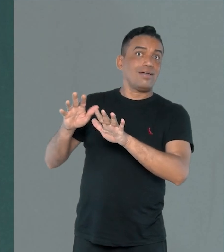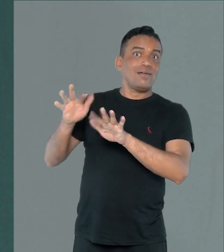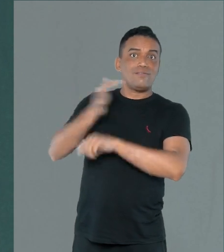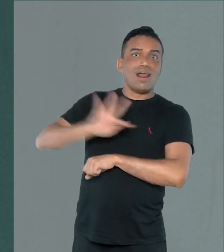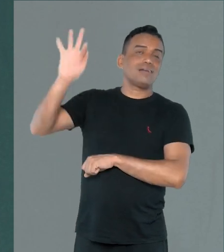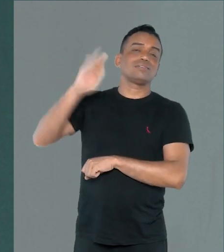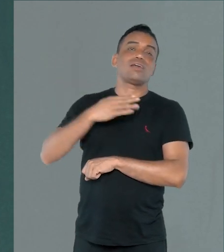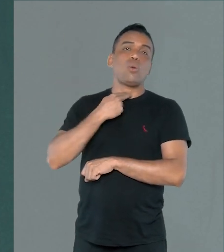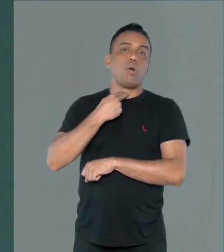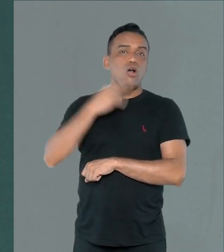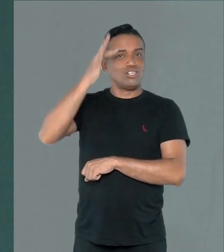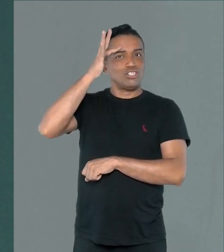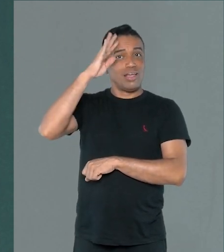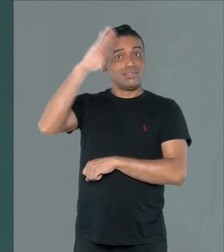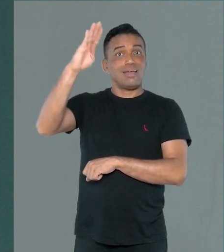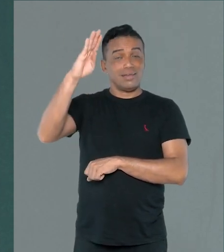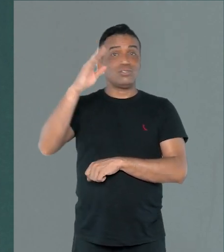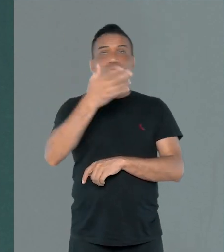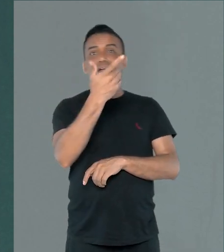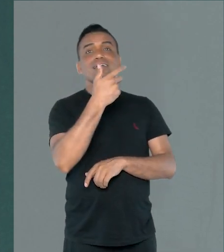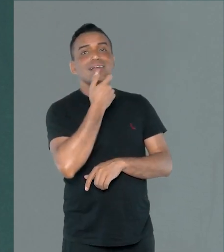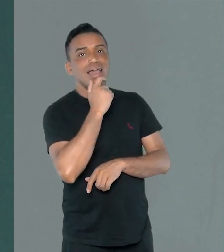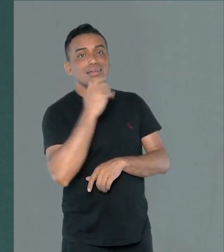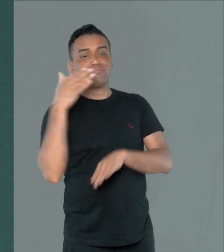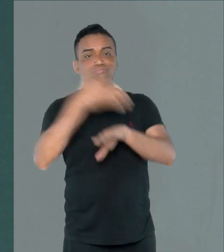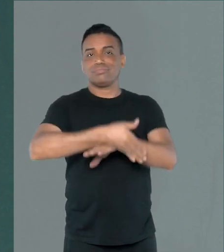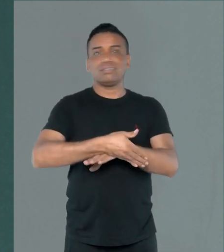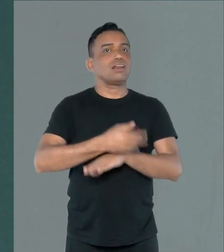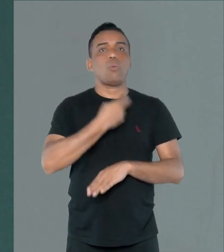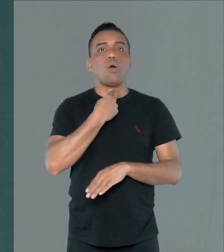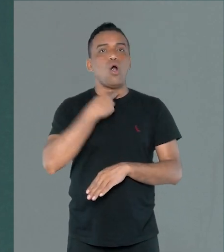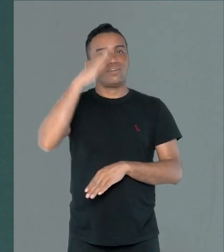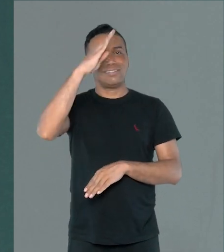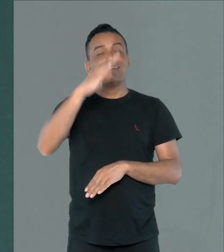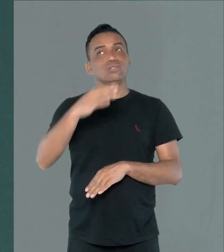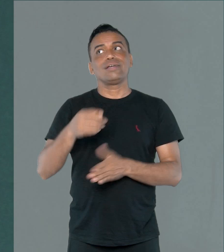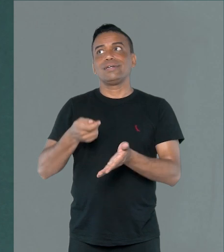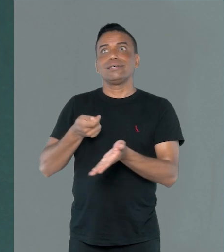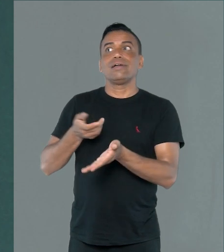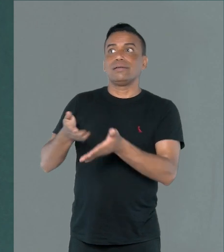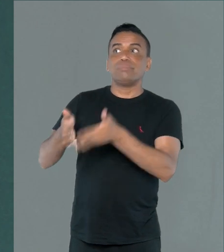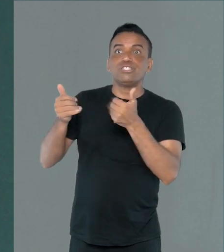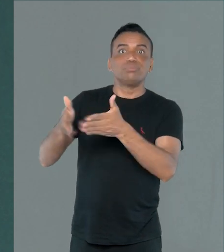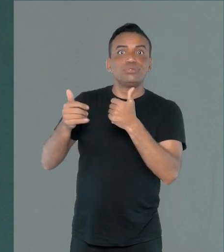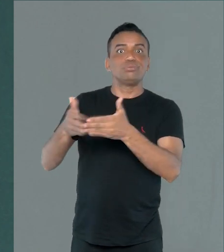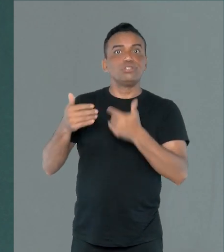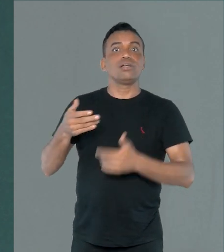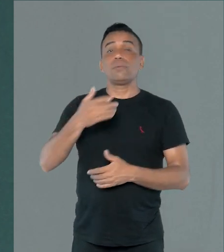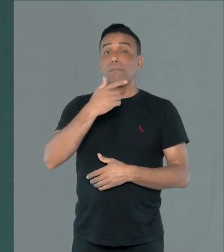não pode. Então, graças a uma série de favores e de pedidos, ele sempre insistindo, os meninos vão servir no